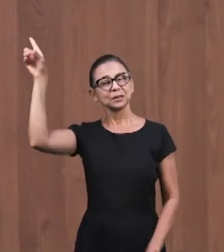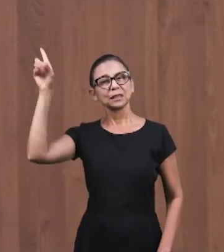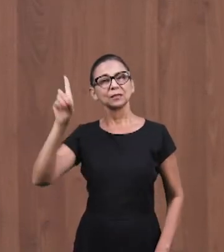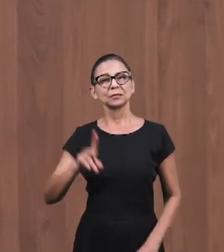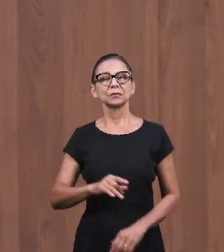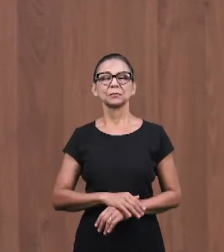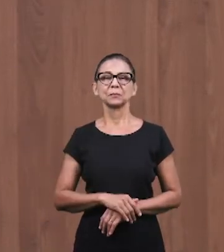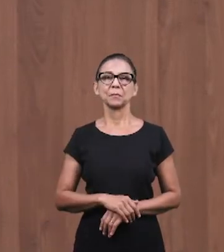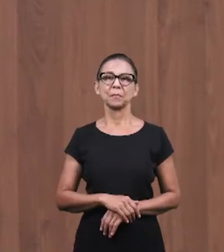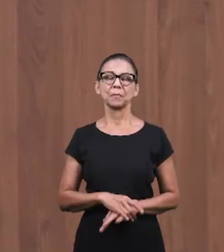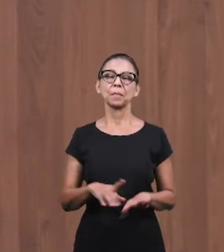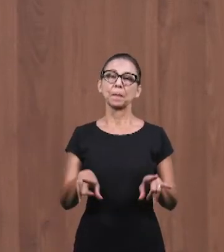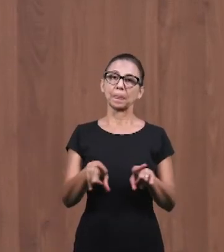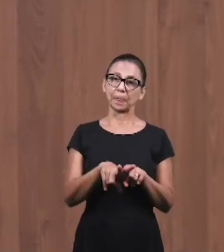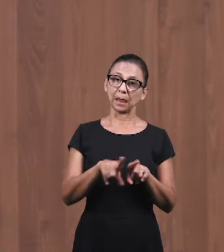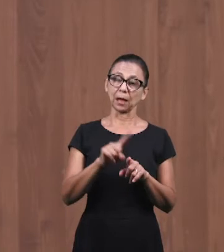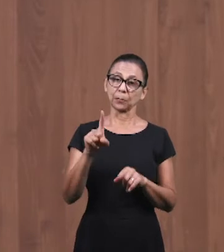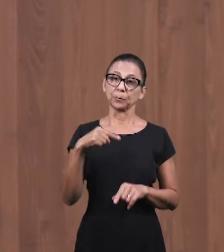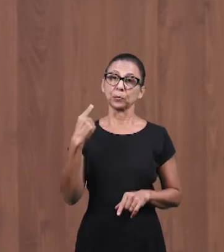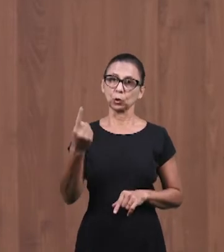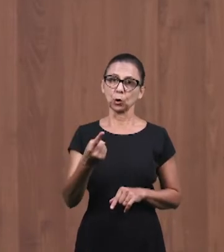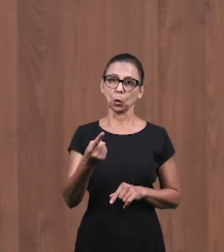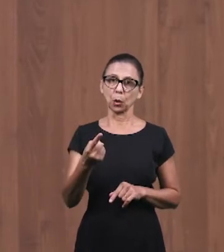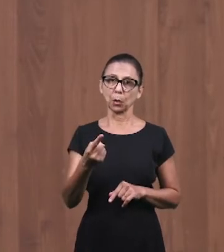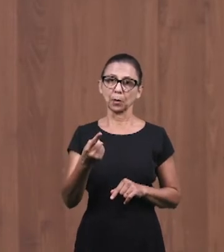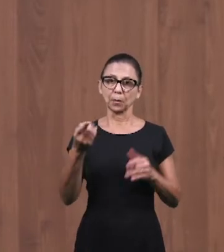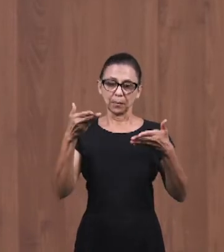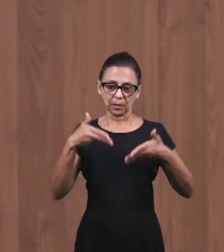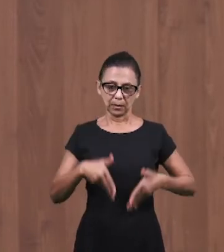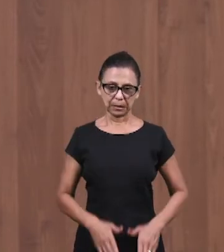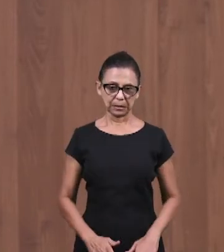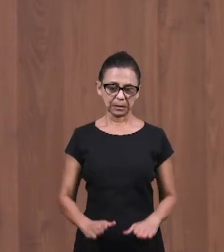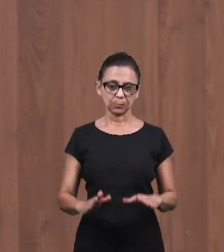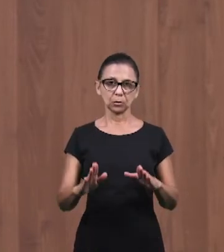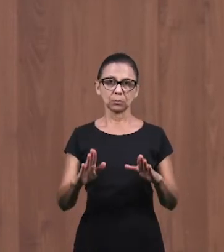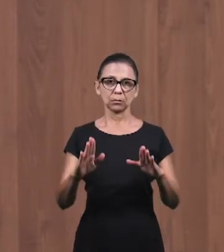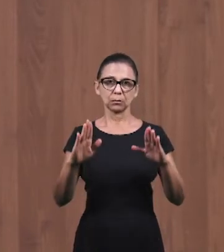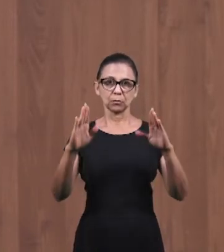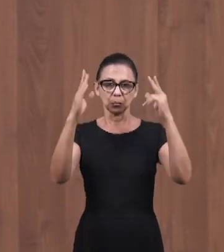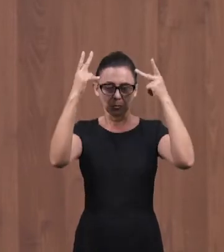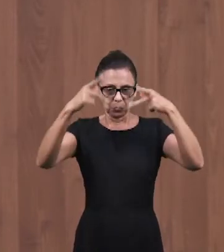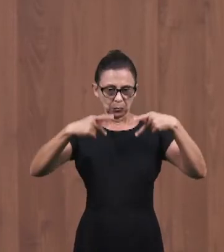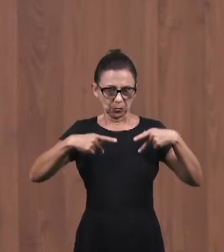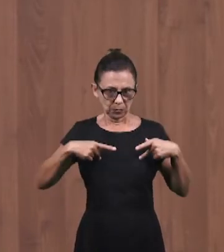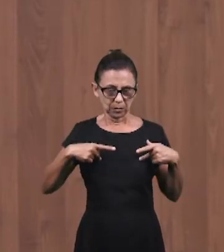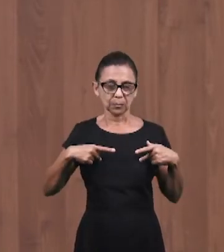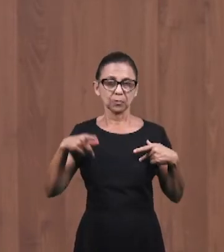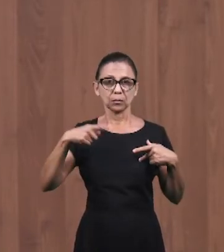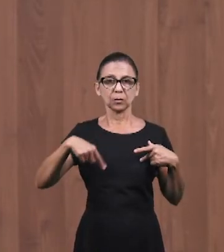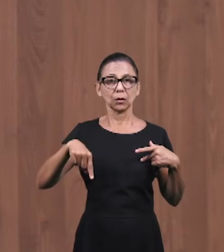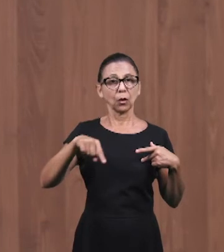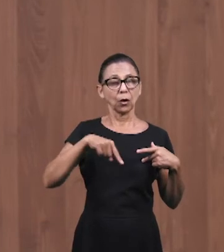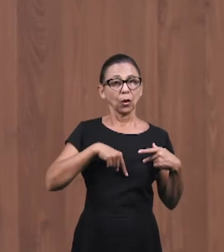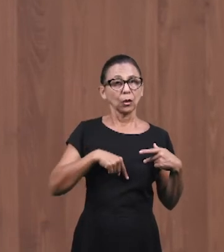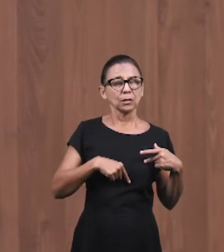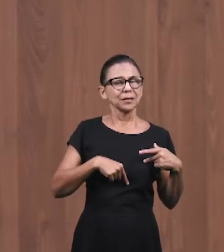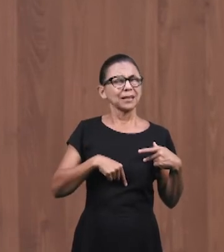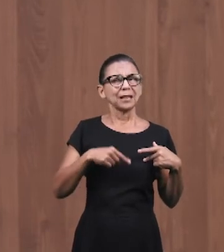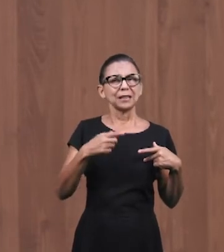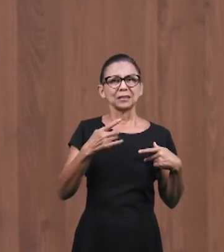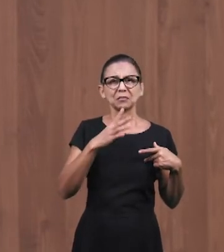conclusão final muito bem colocada é que nós, quando nascemos para esta vida aqui, nós nascemos como criatura de Deus. Mas